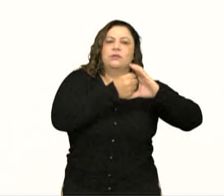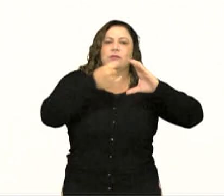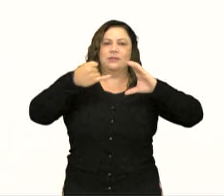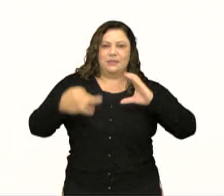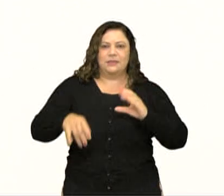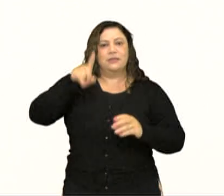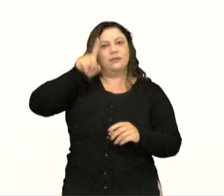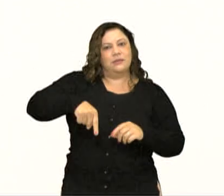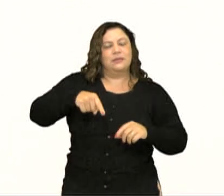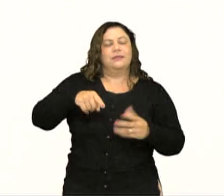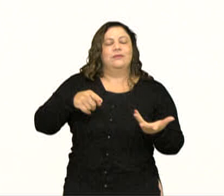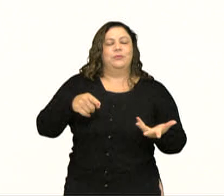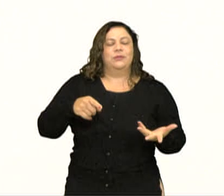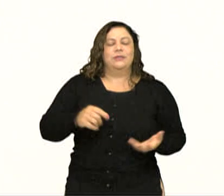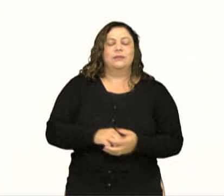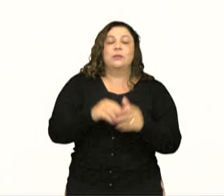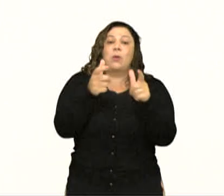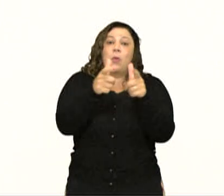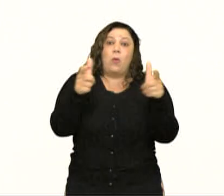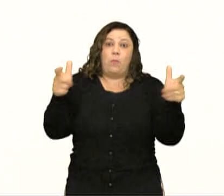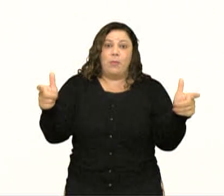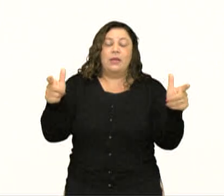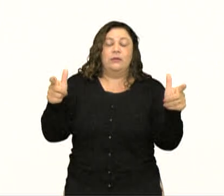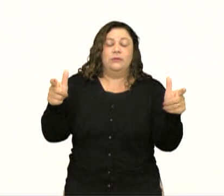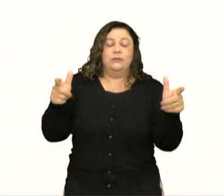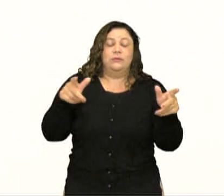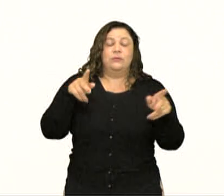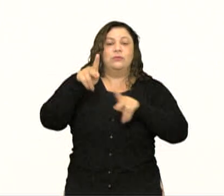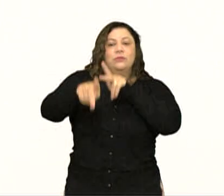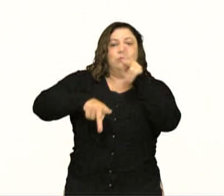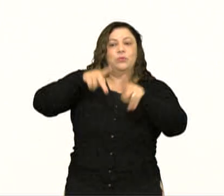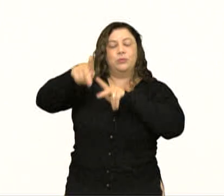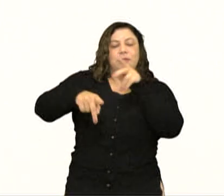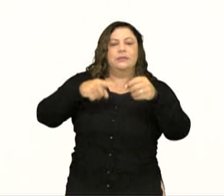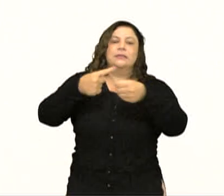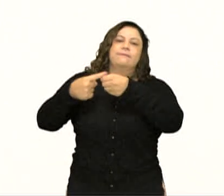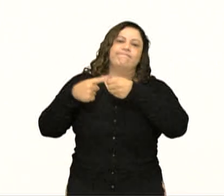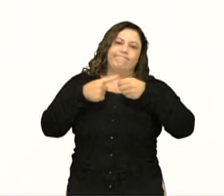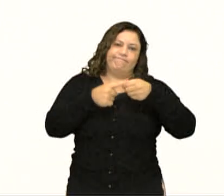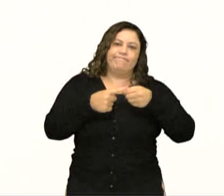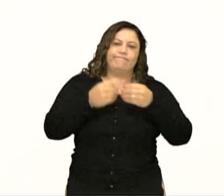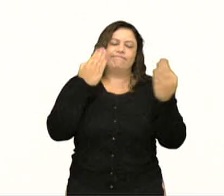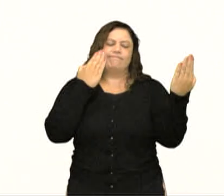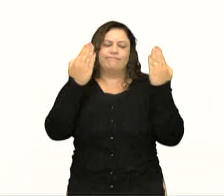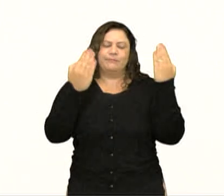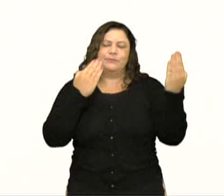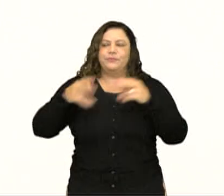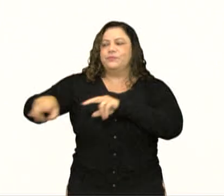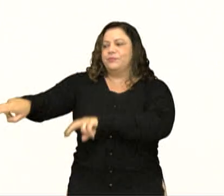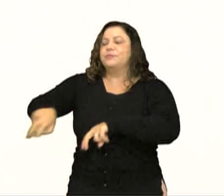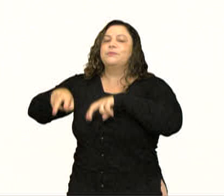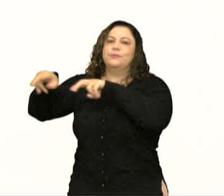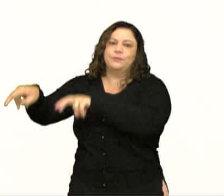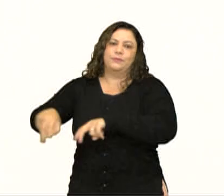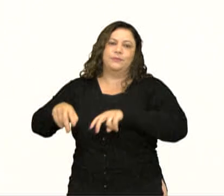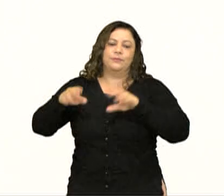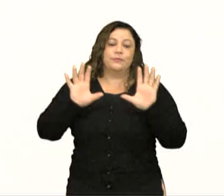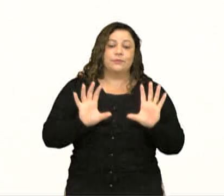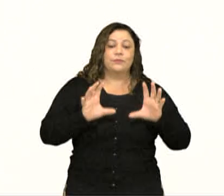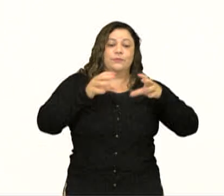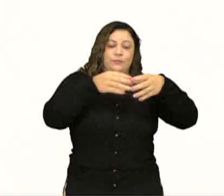isso, aumento da população urbana em comparação à população rural. E aí você tem essa